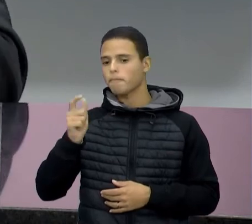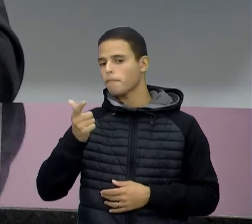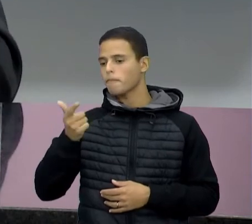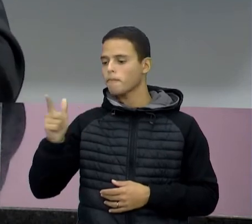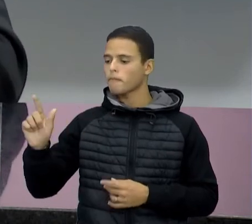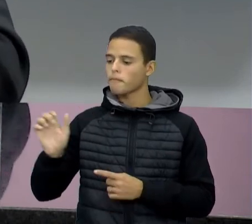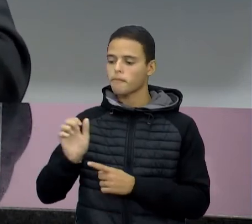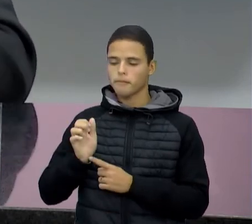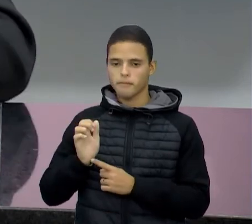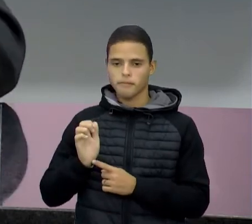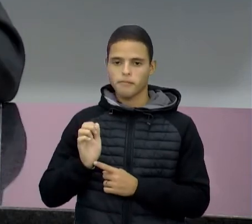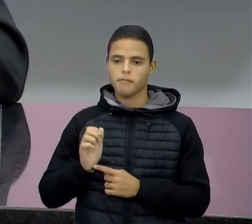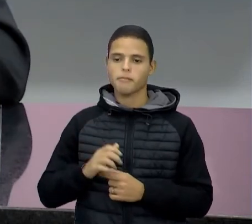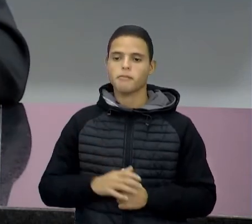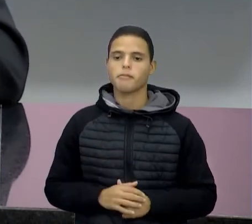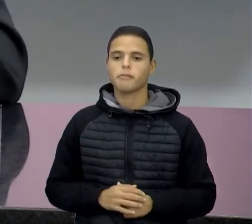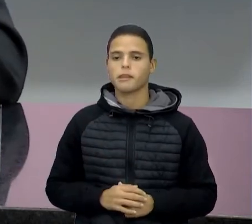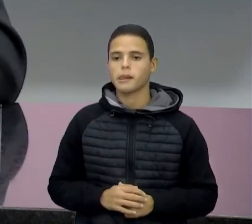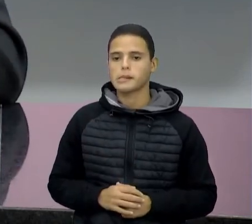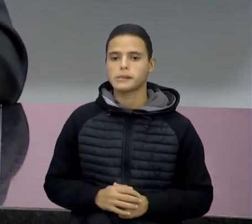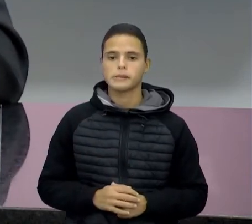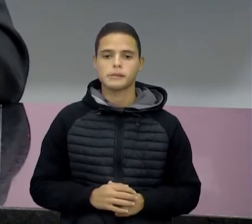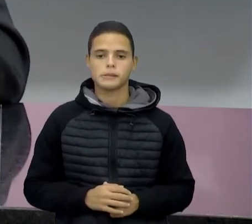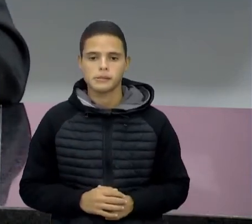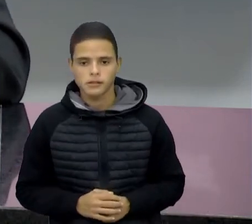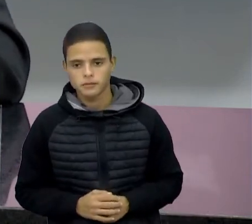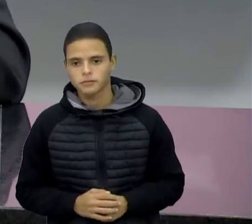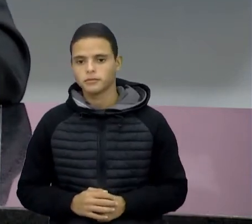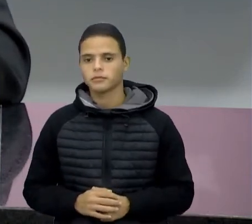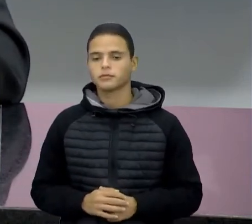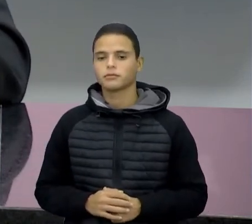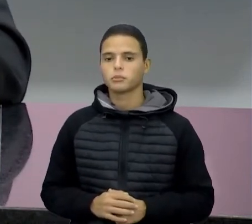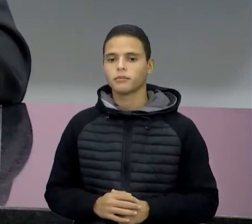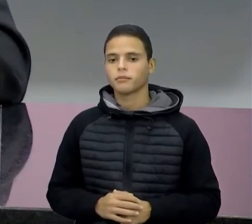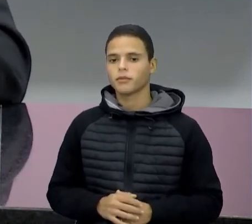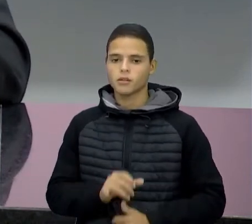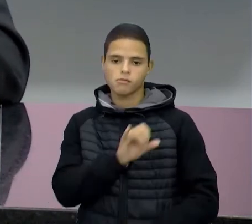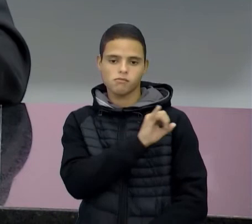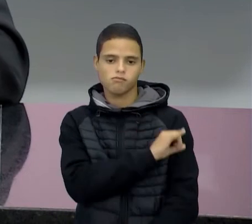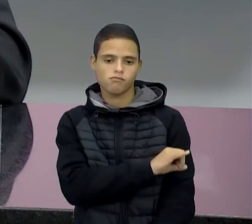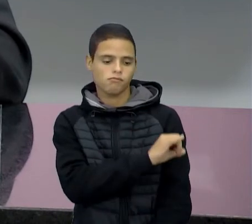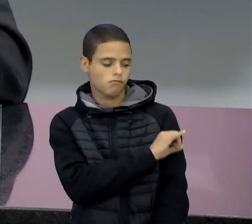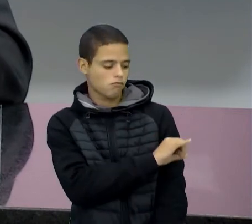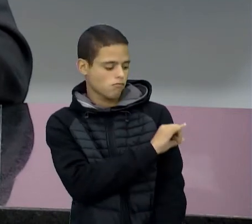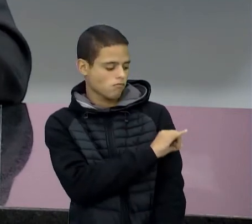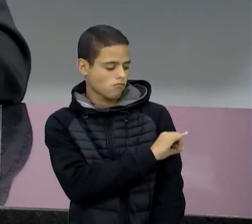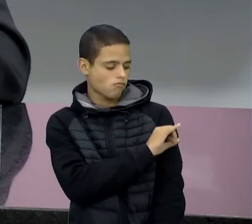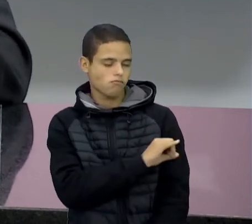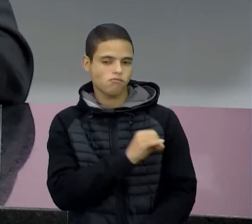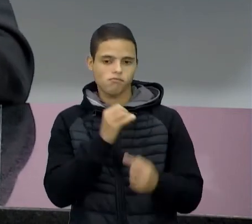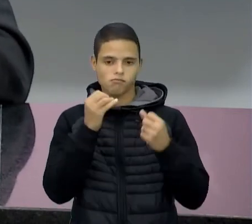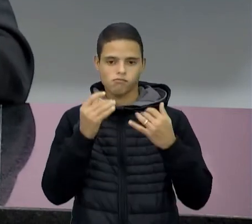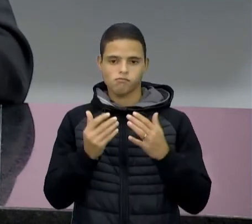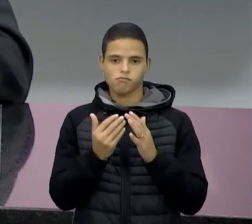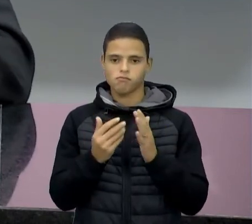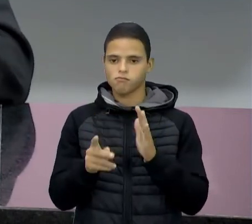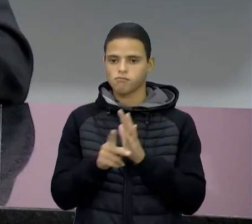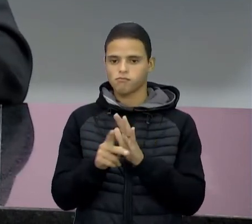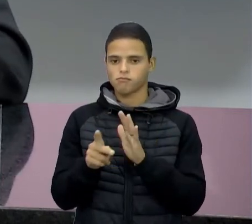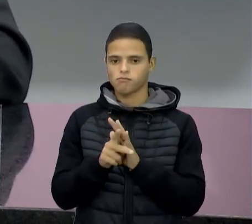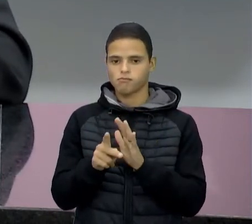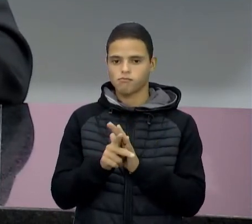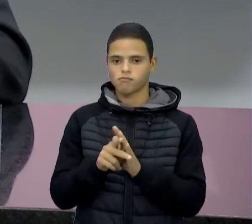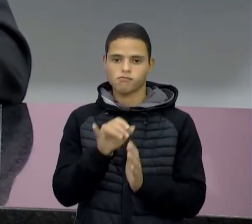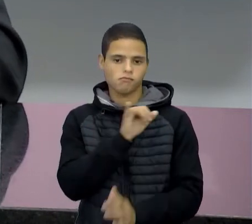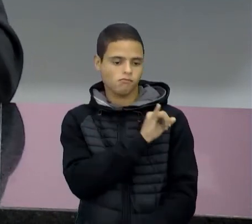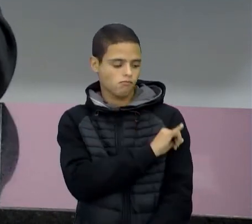Paulo, eu resolvi, né, avançar lá para o Rio de Janeiro e falar um pouquinho sobre uma região específica do